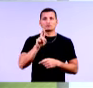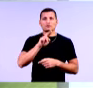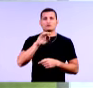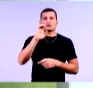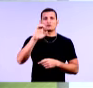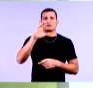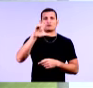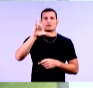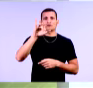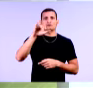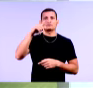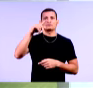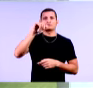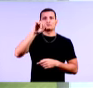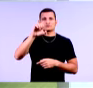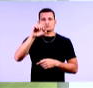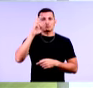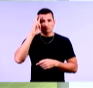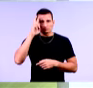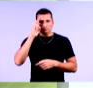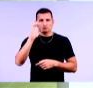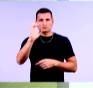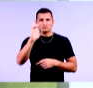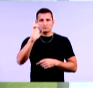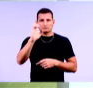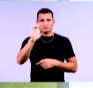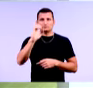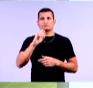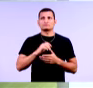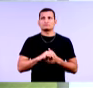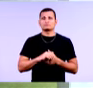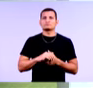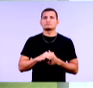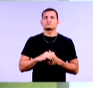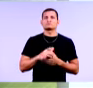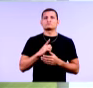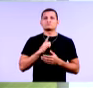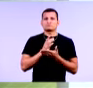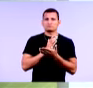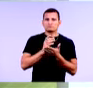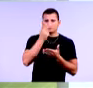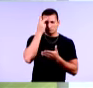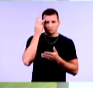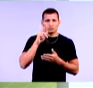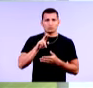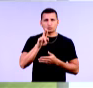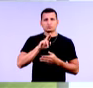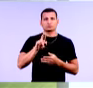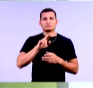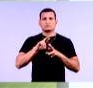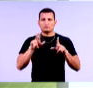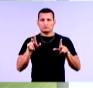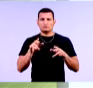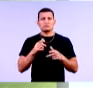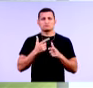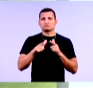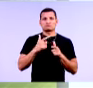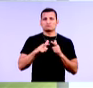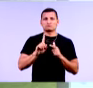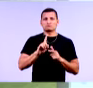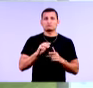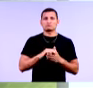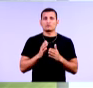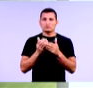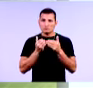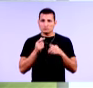É meio que padrão. Tem gente que utiliza NetBeans, tem gente que utiliza Gel. Não tem problema. Tanto que quando eu peço para vocês mandarem a atividade,